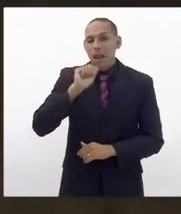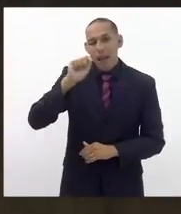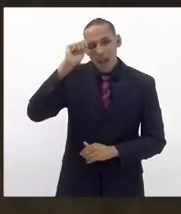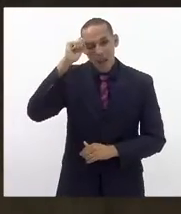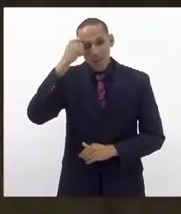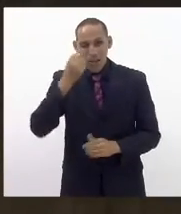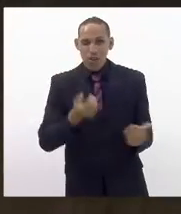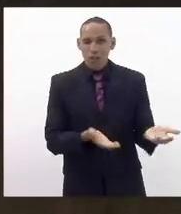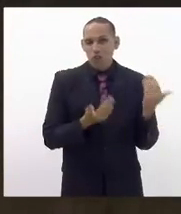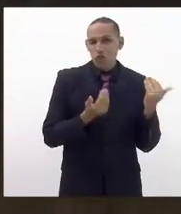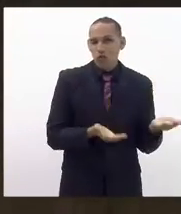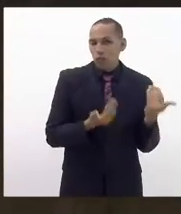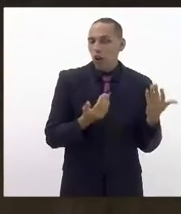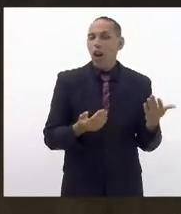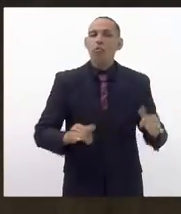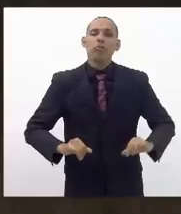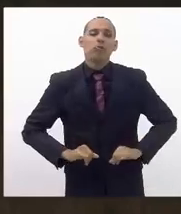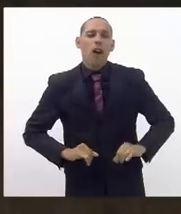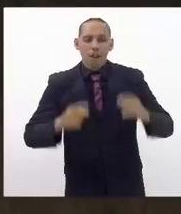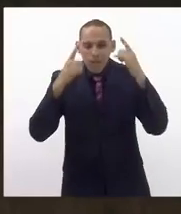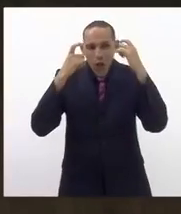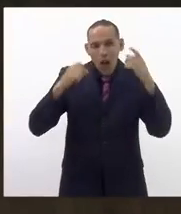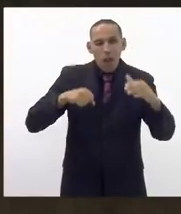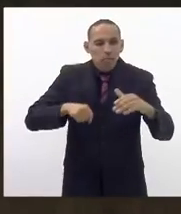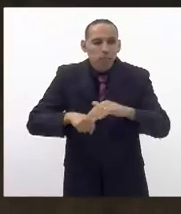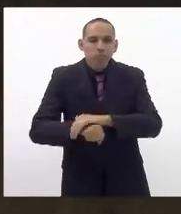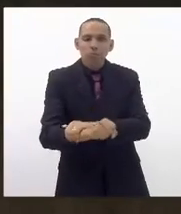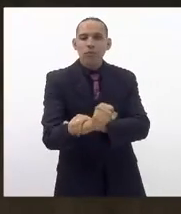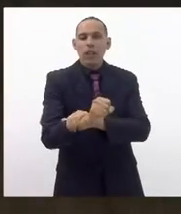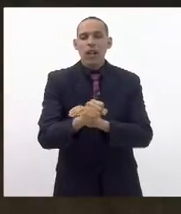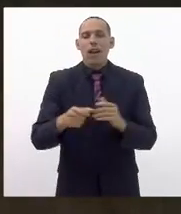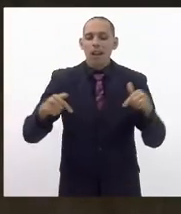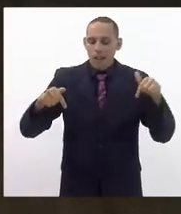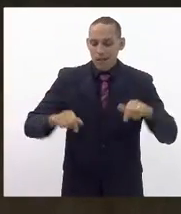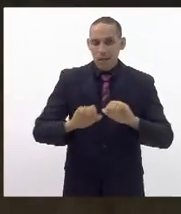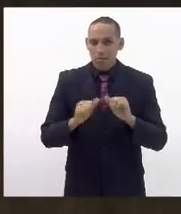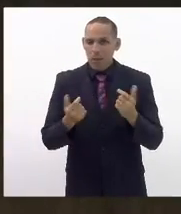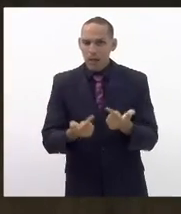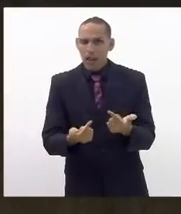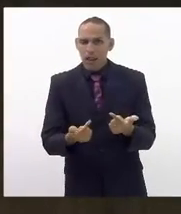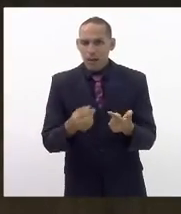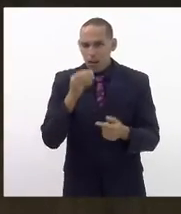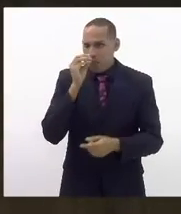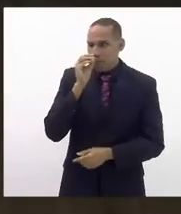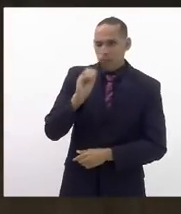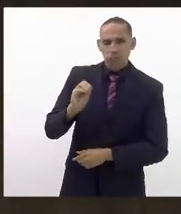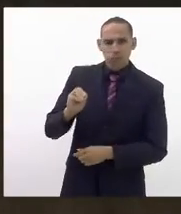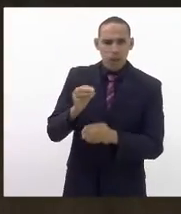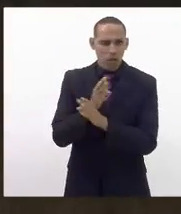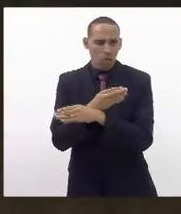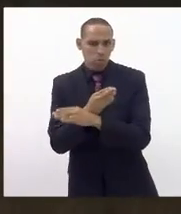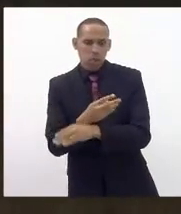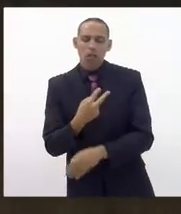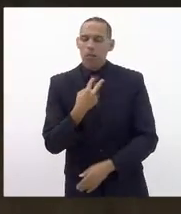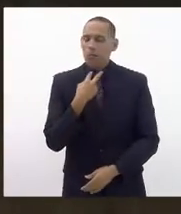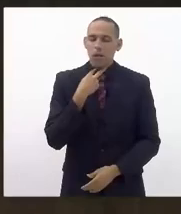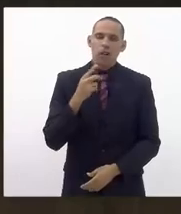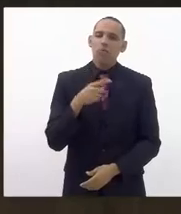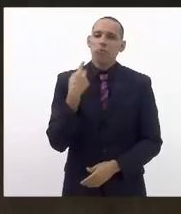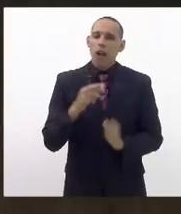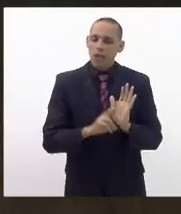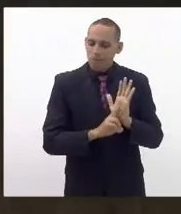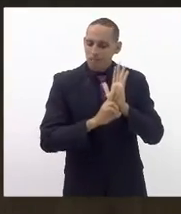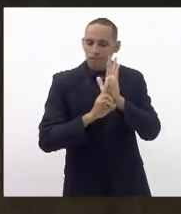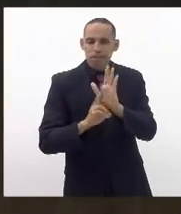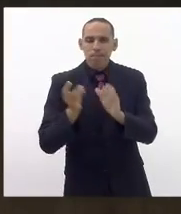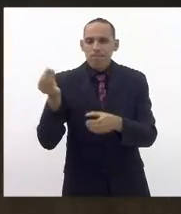jovens, sofrendo um processo de violência obstétrica, e essa casa não pode ser negligente. Então, portanto, fizemos uma